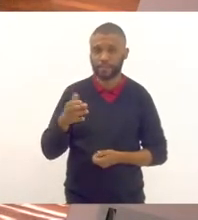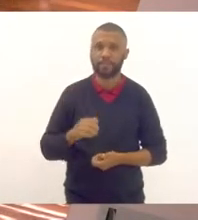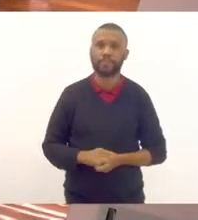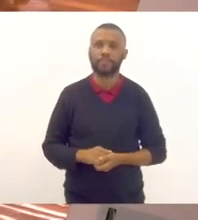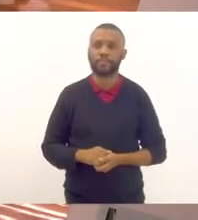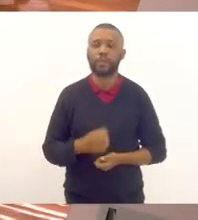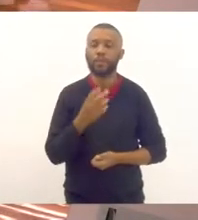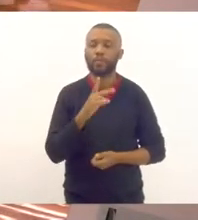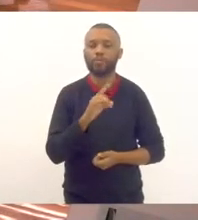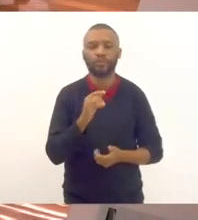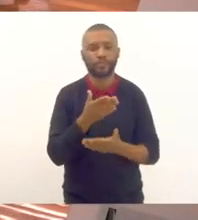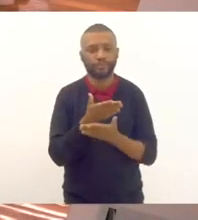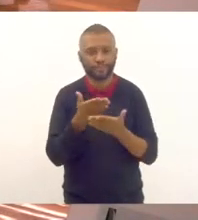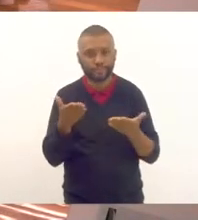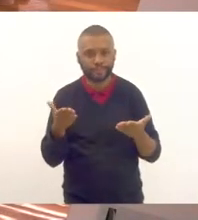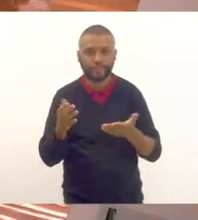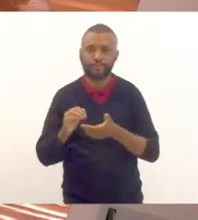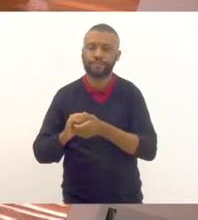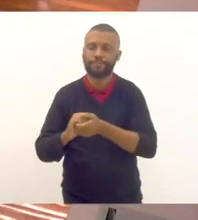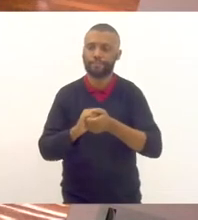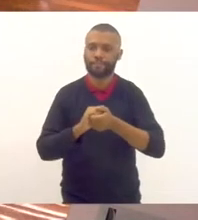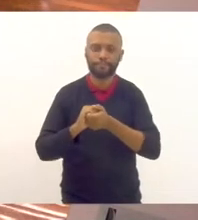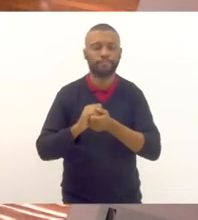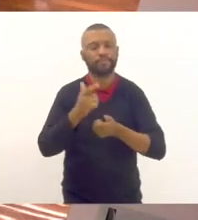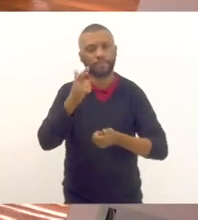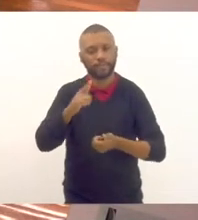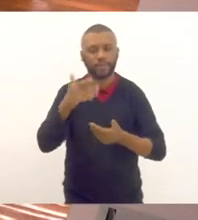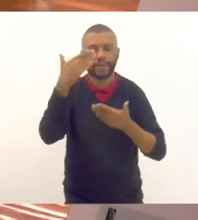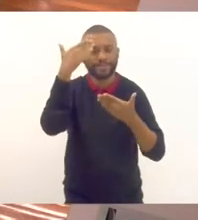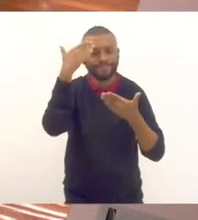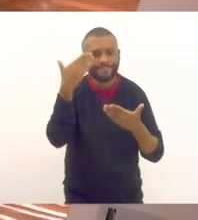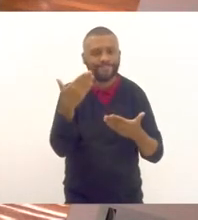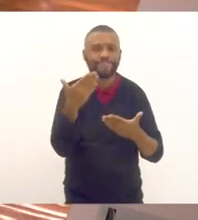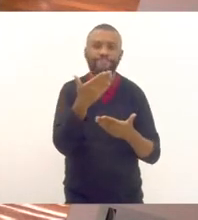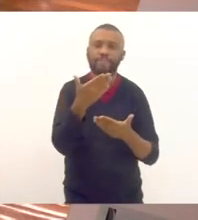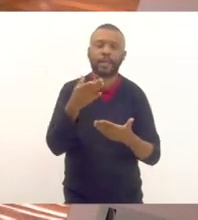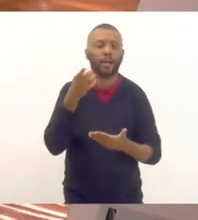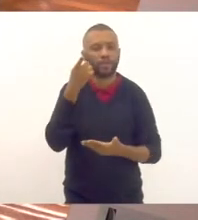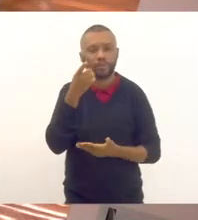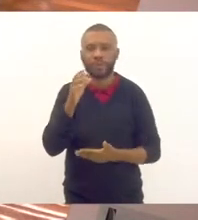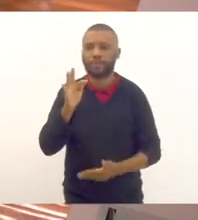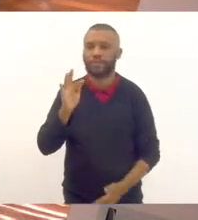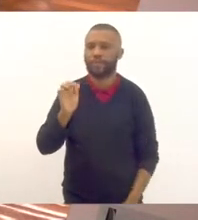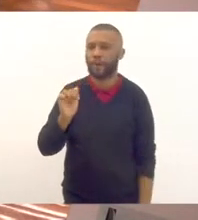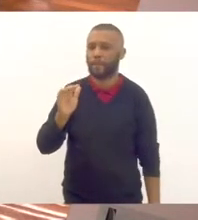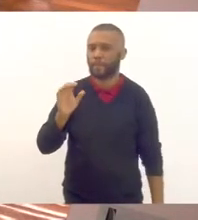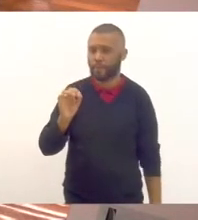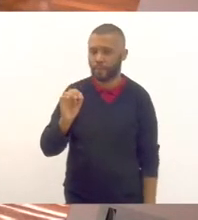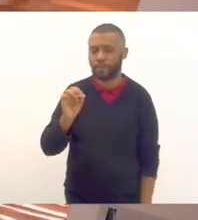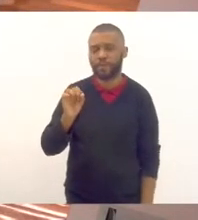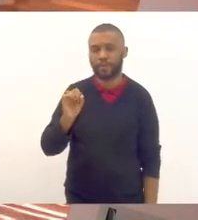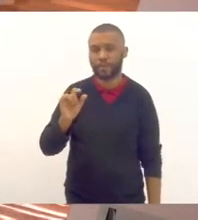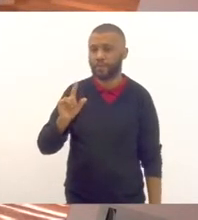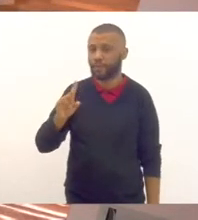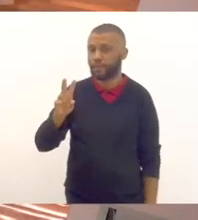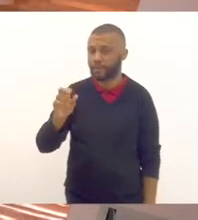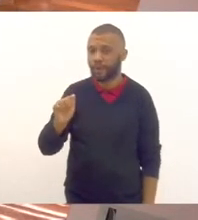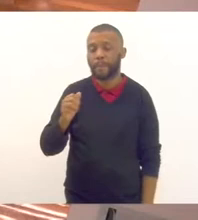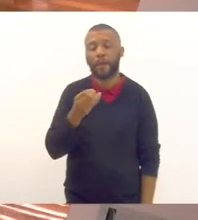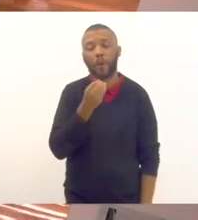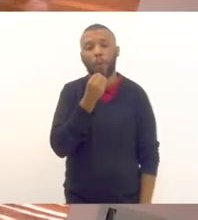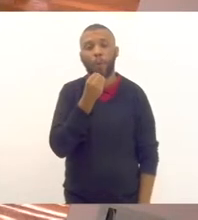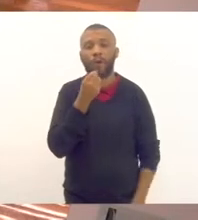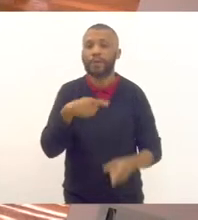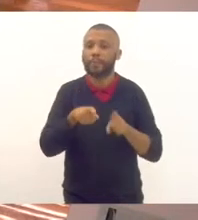Bom dia a todos. Mais uma vez agradeço ao deputado Fábio Silva pela oportunidade e à casa, aos nossos